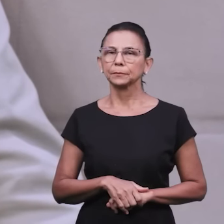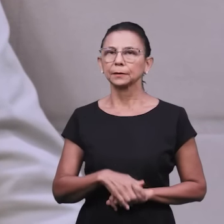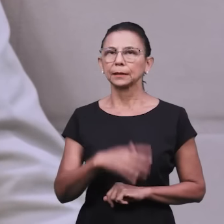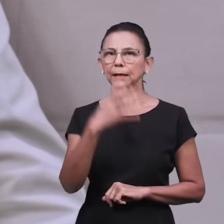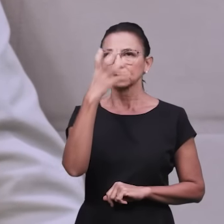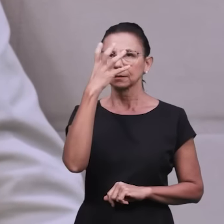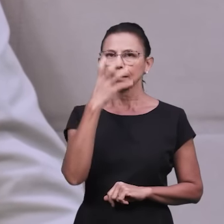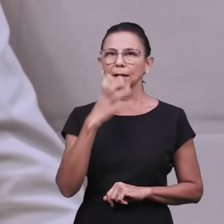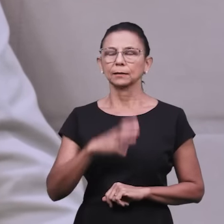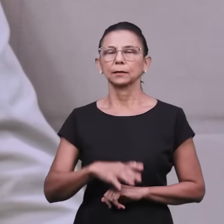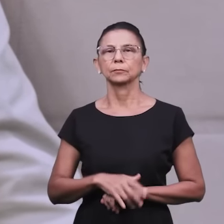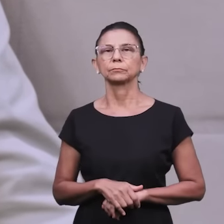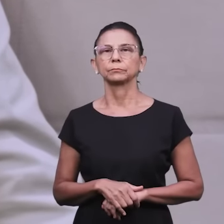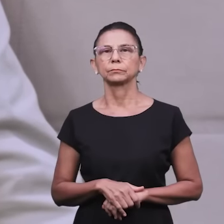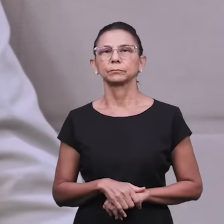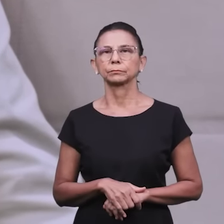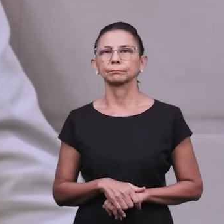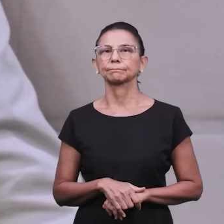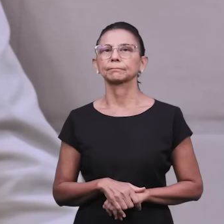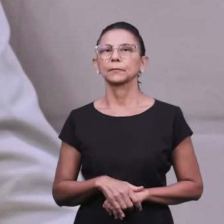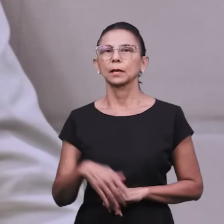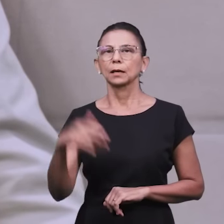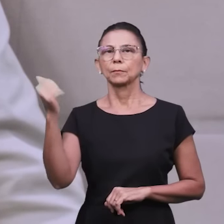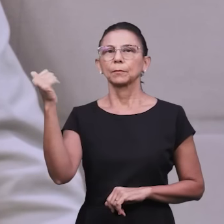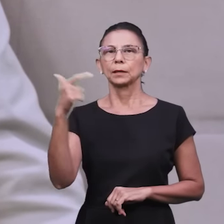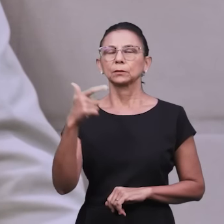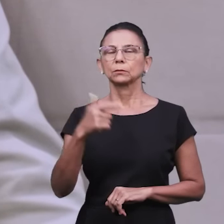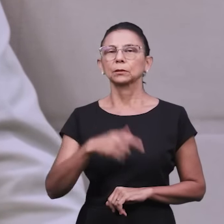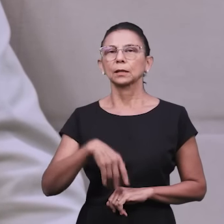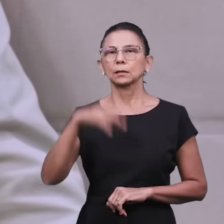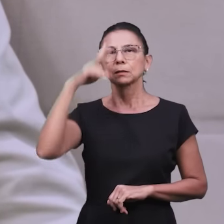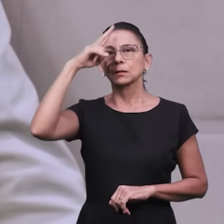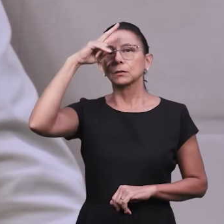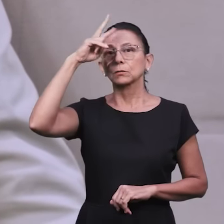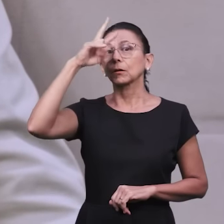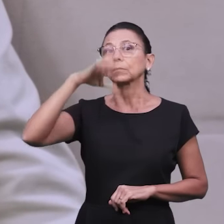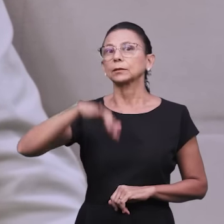letra e história. É uma palavra viva,